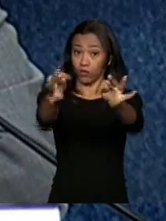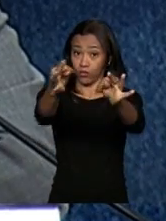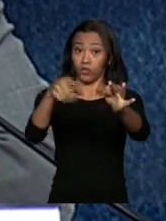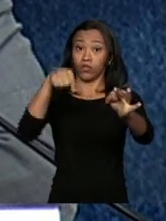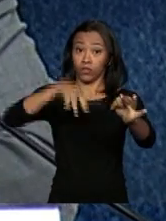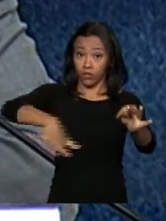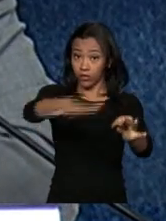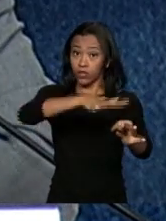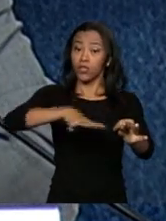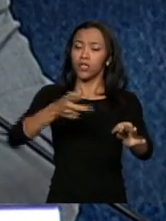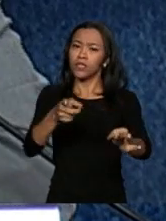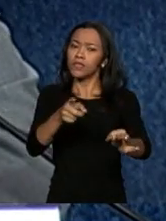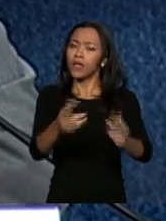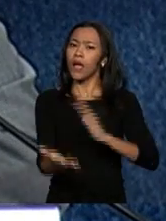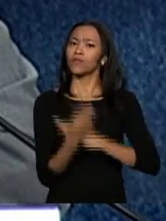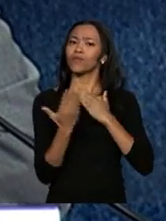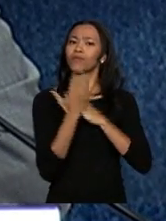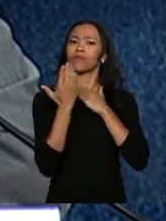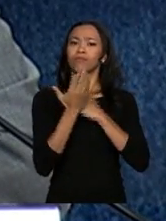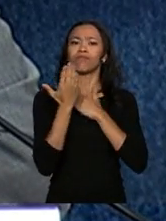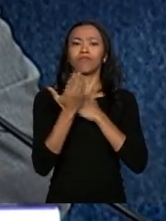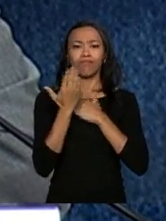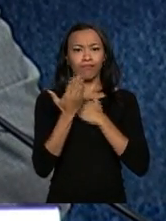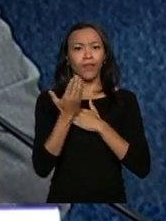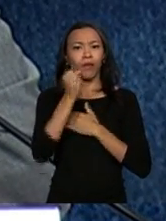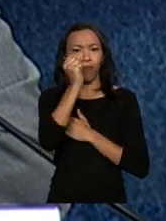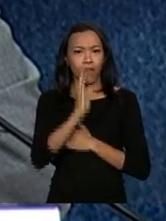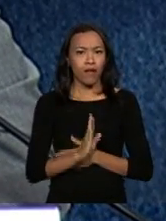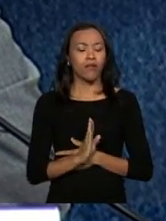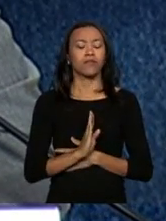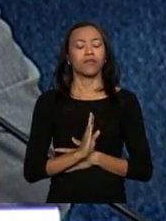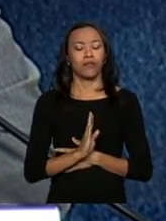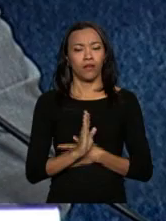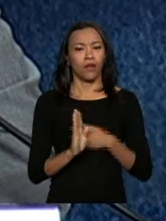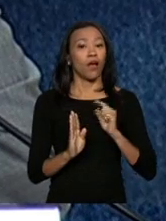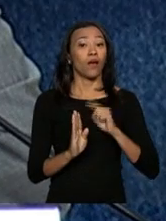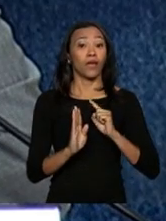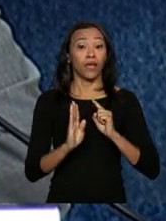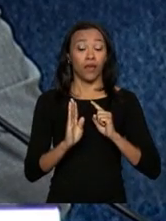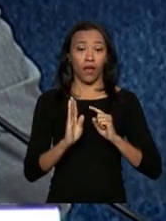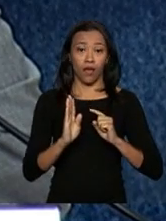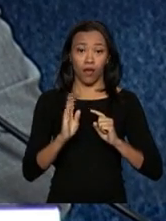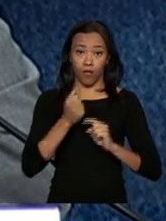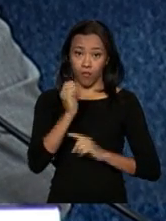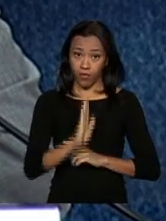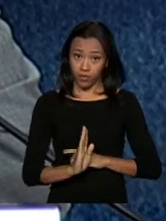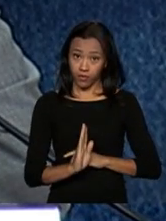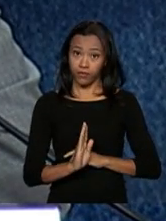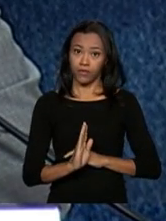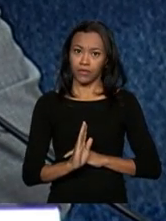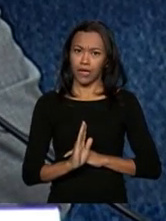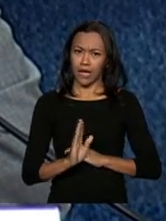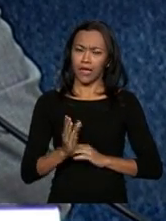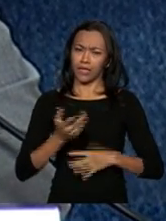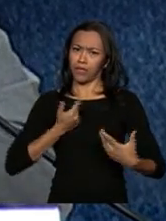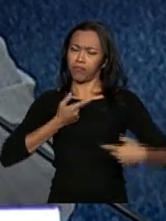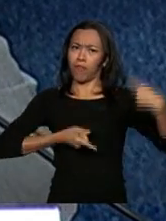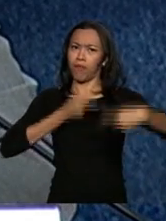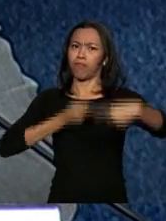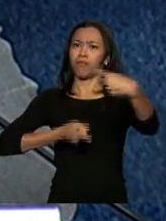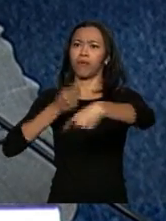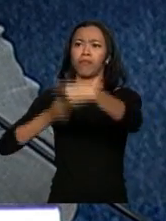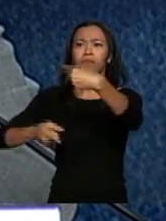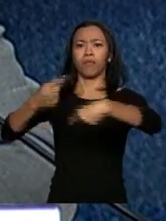informação que pudessem eh ajudar o Brasil a se colocar num patamar eh de disputa internacional